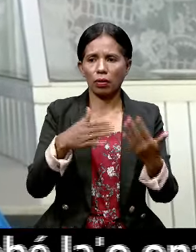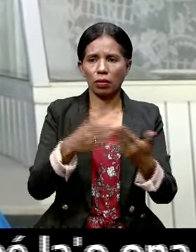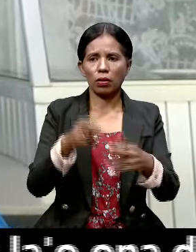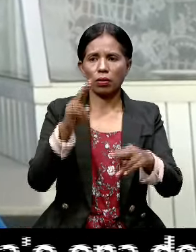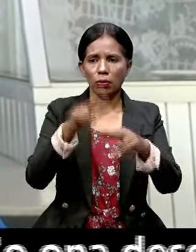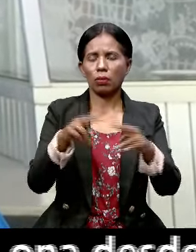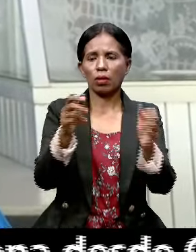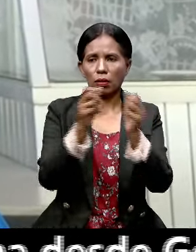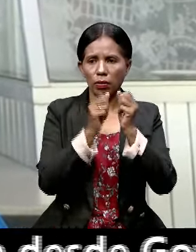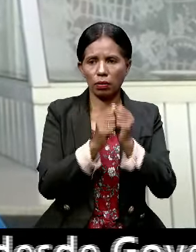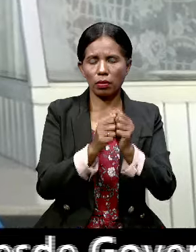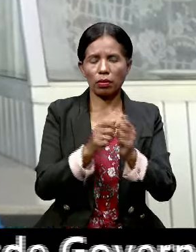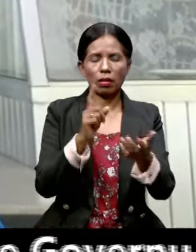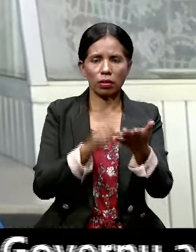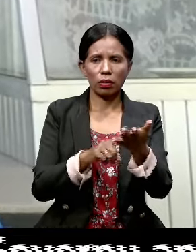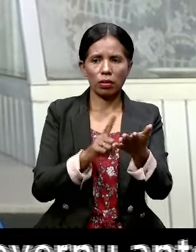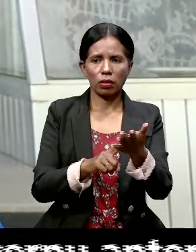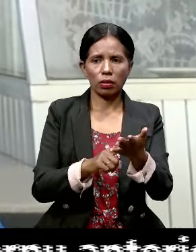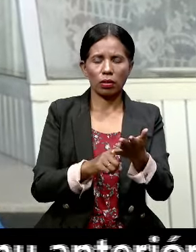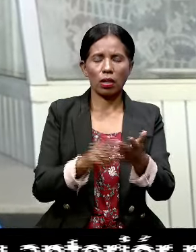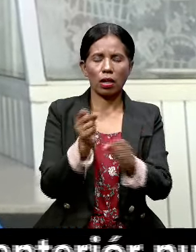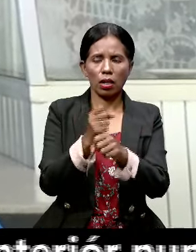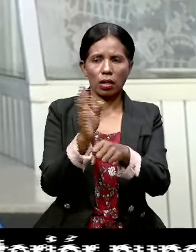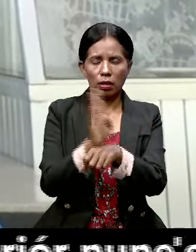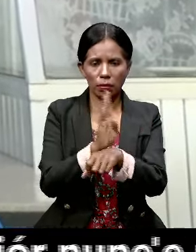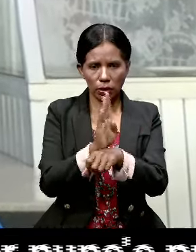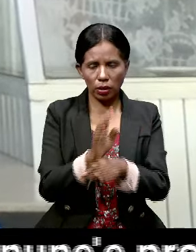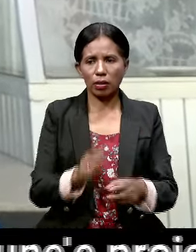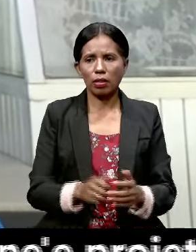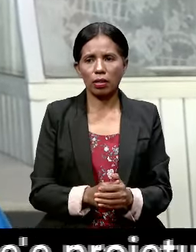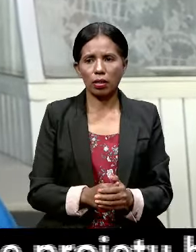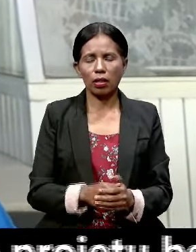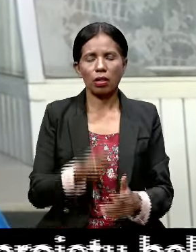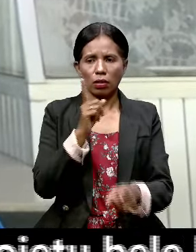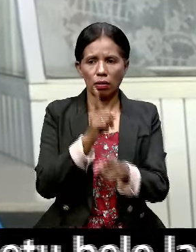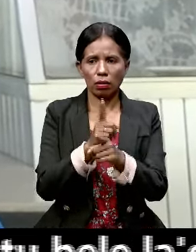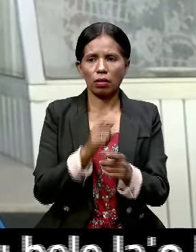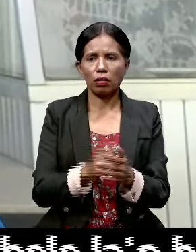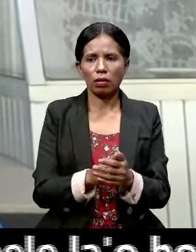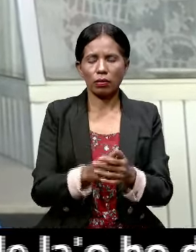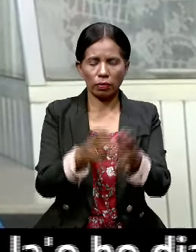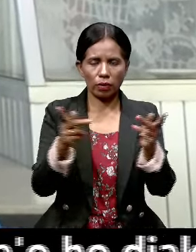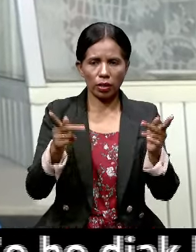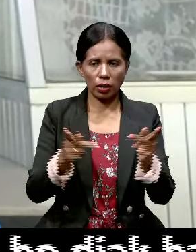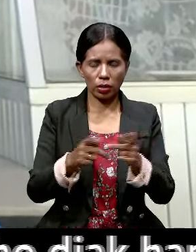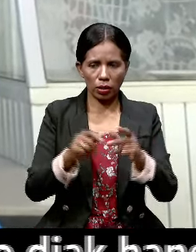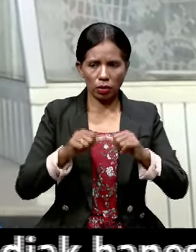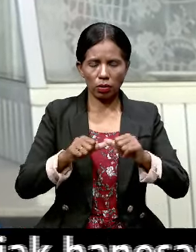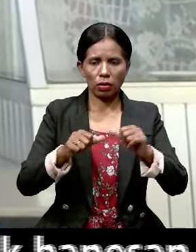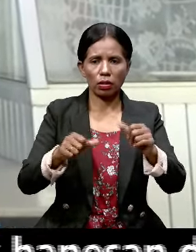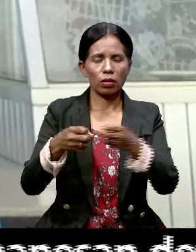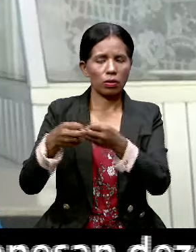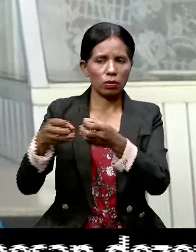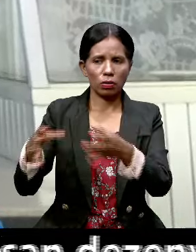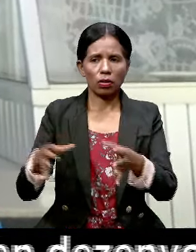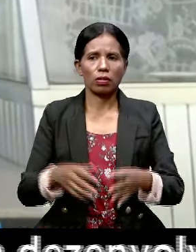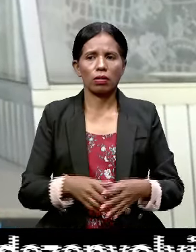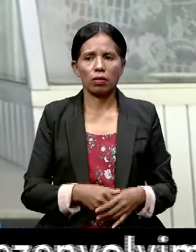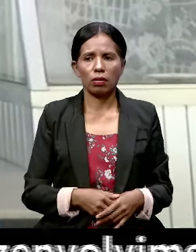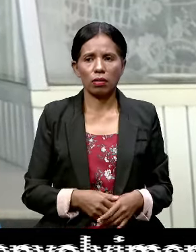ramuto, falo discussão, falo negócio. Tem vez que até procurar neve na coluna que não é possível.